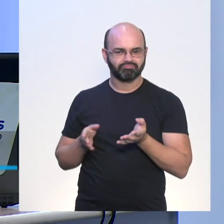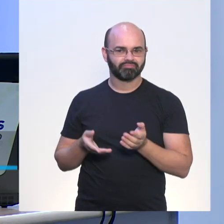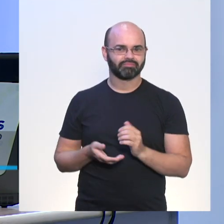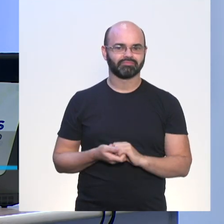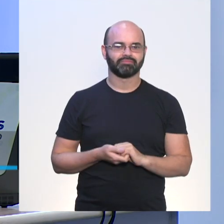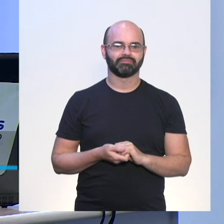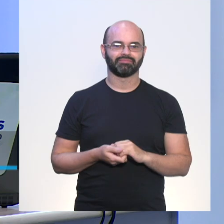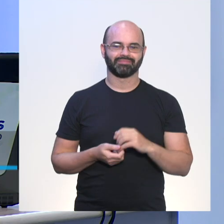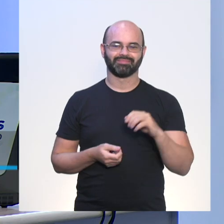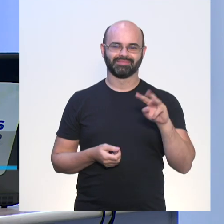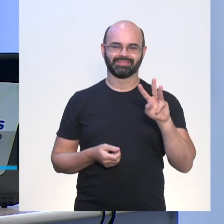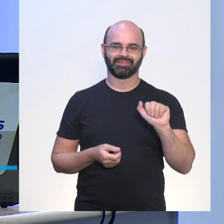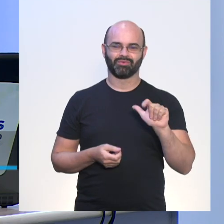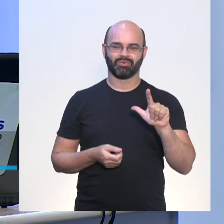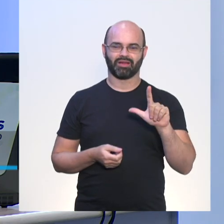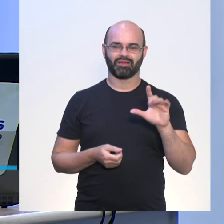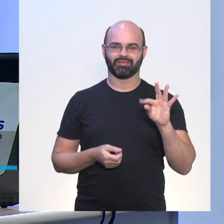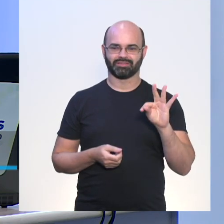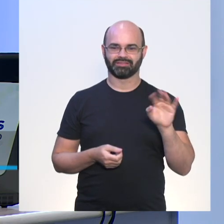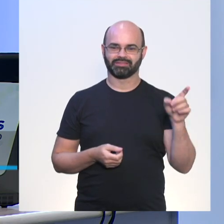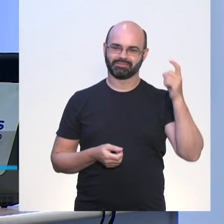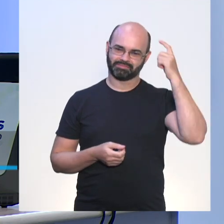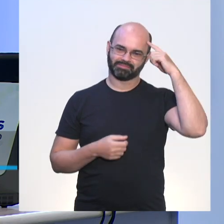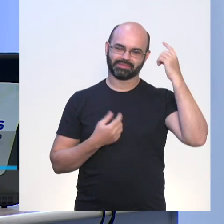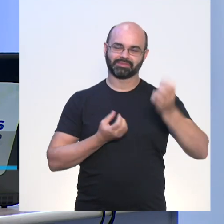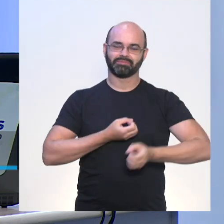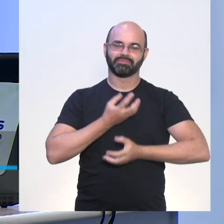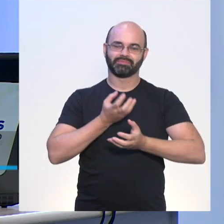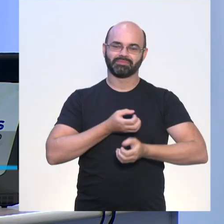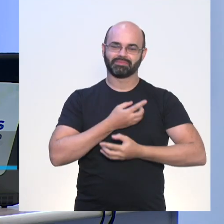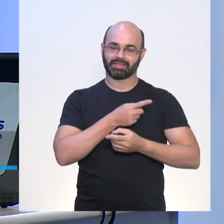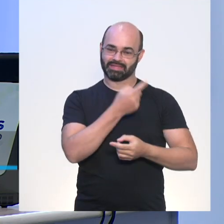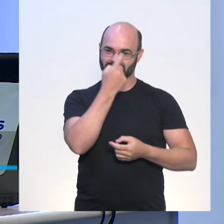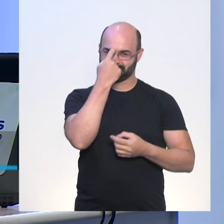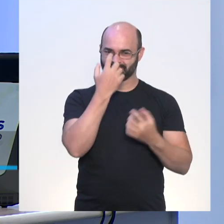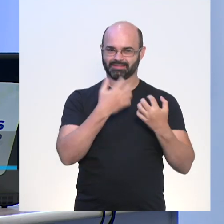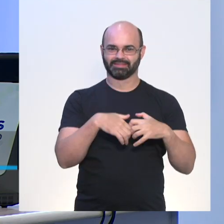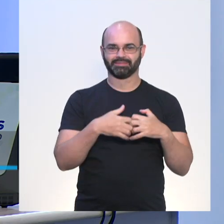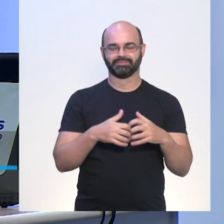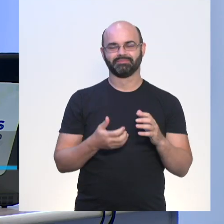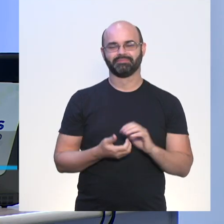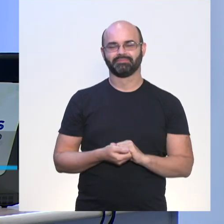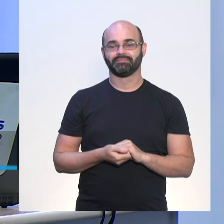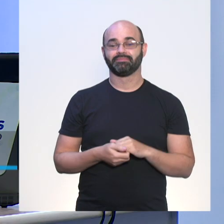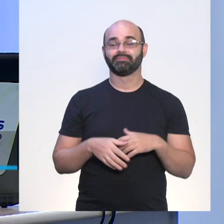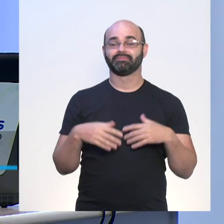Walt Whitman faz para a gente no seu poema. Por